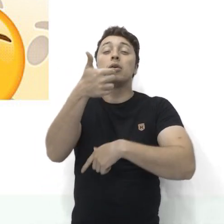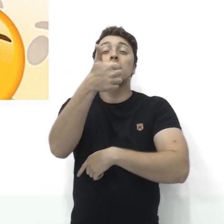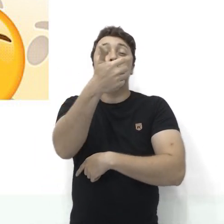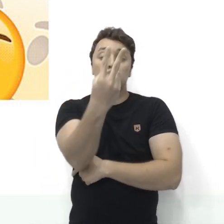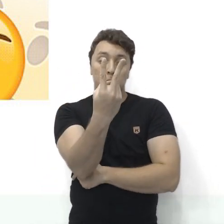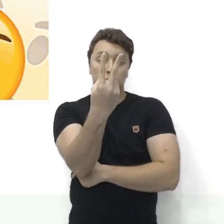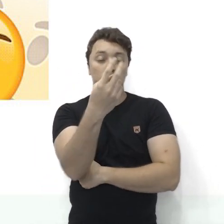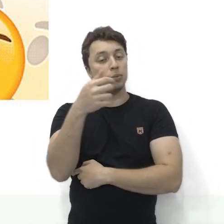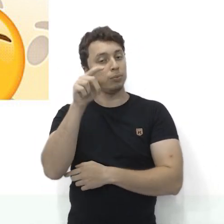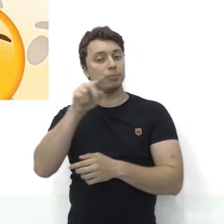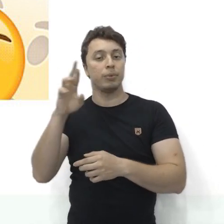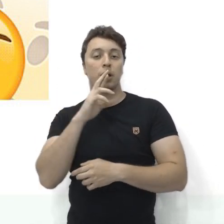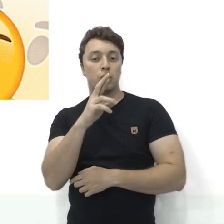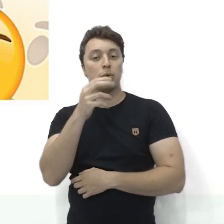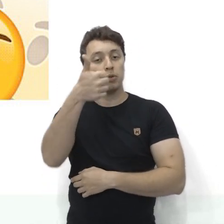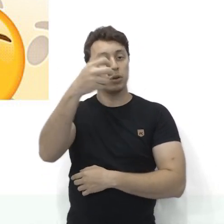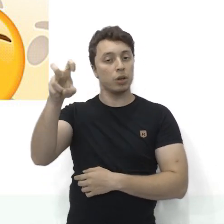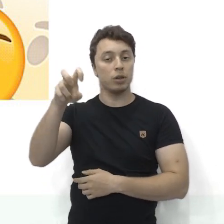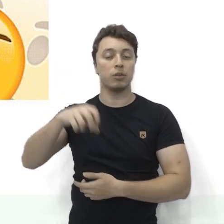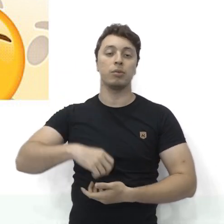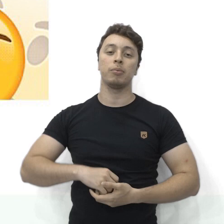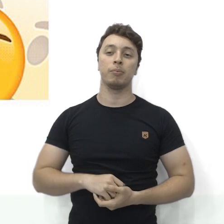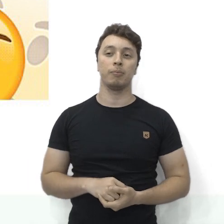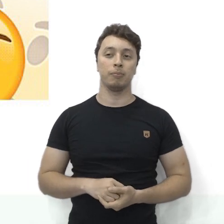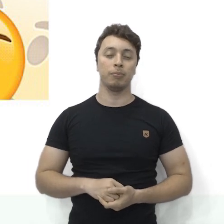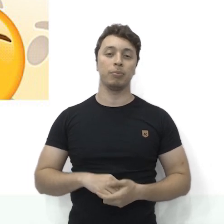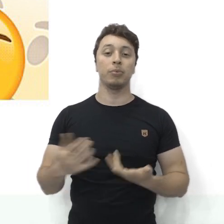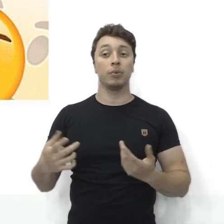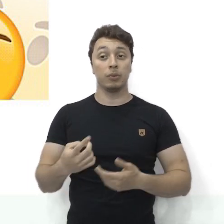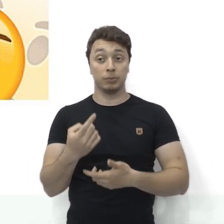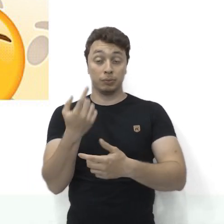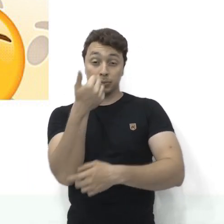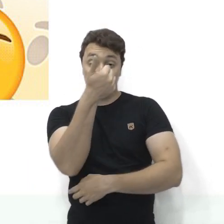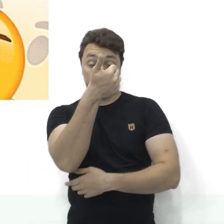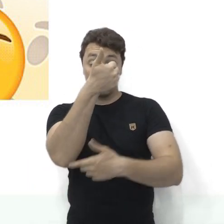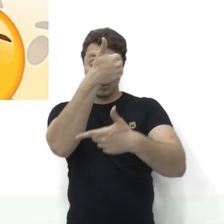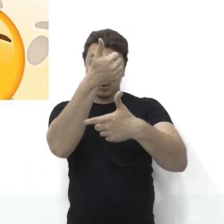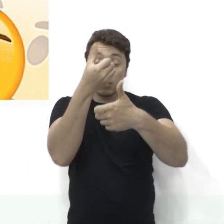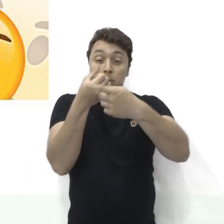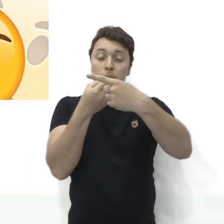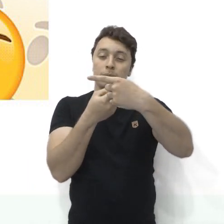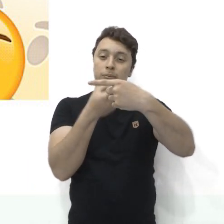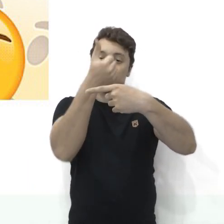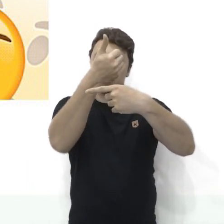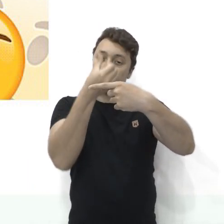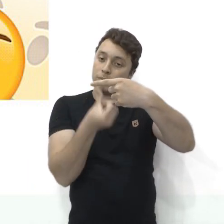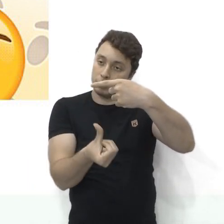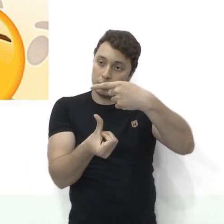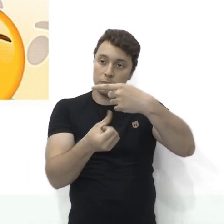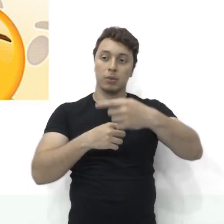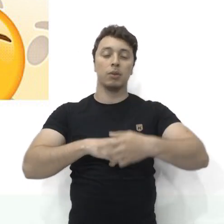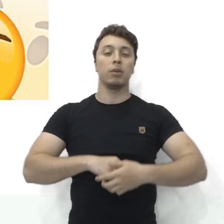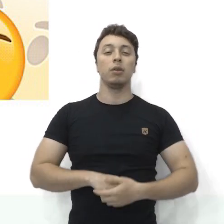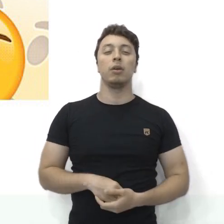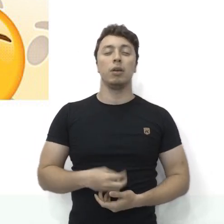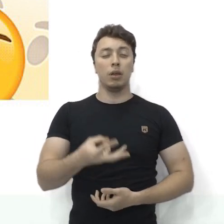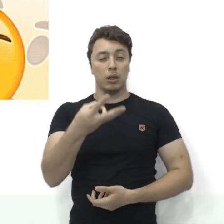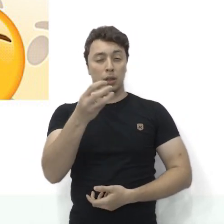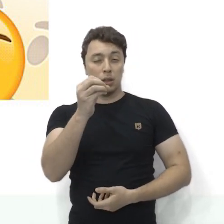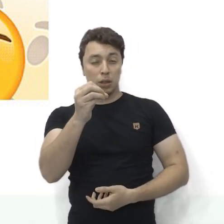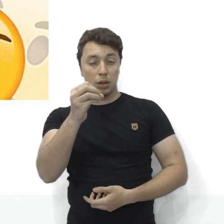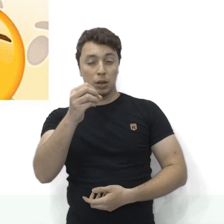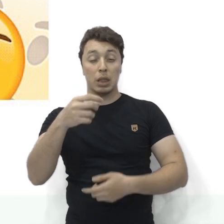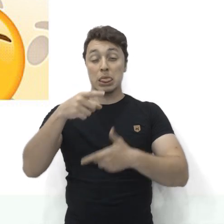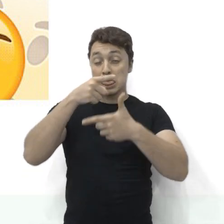dar 15. B, 1/6 da turma. Iremos pegar o total de alunos, que é 30, e dividir